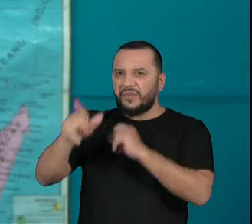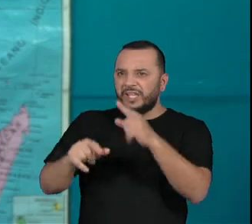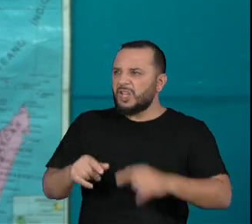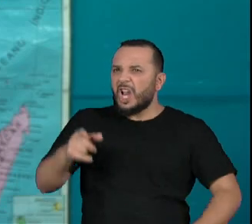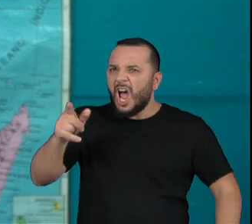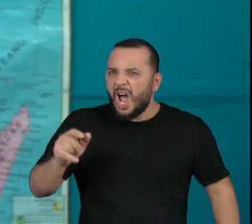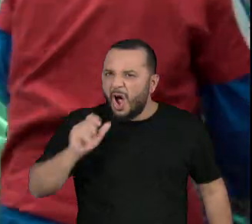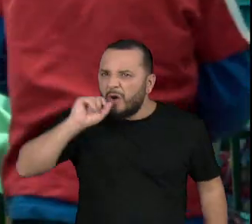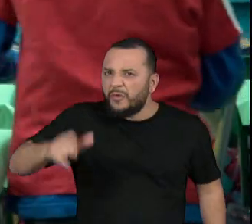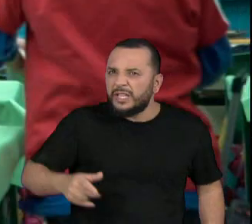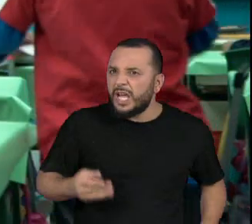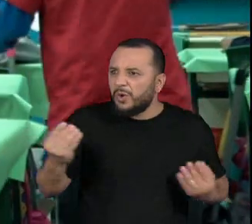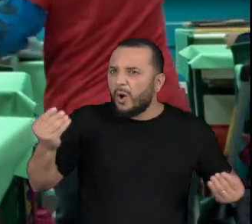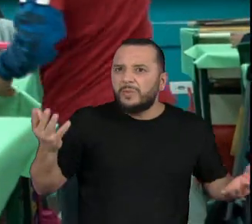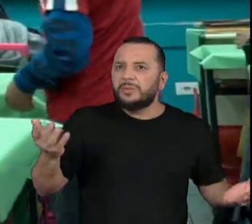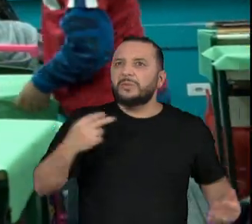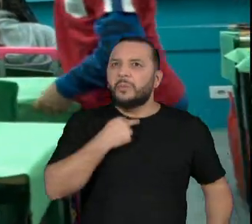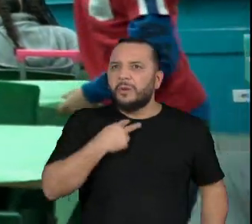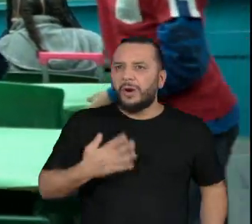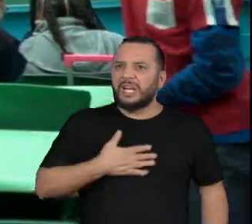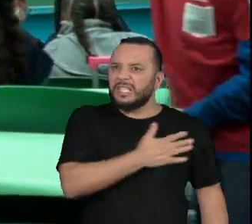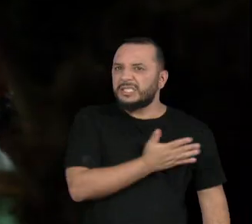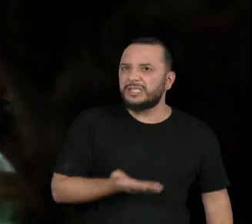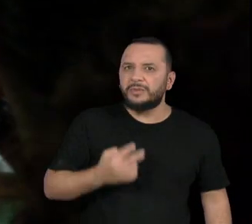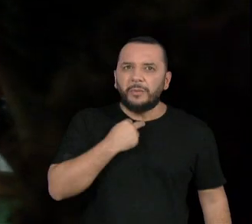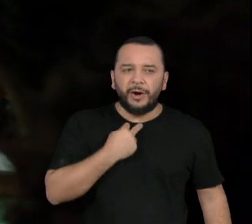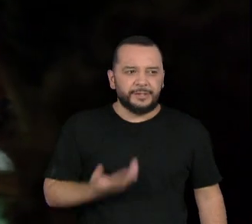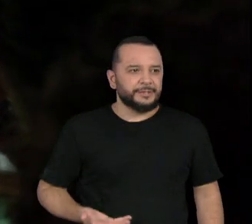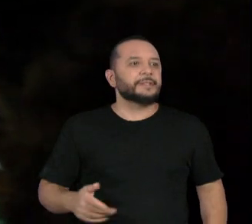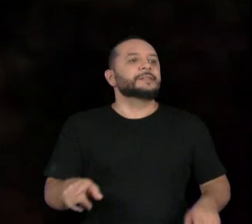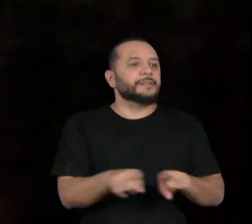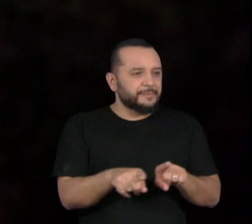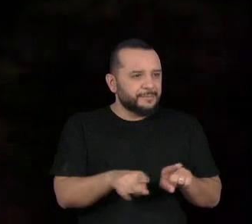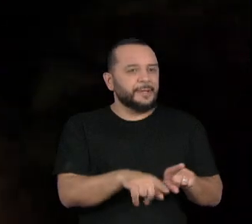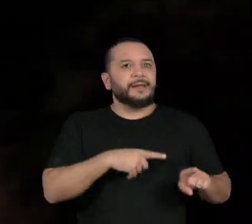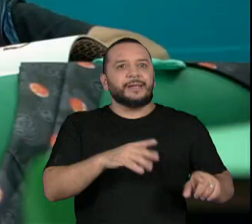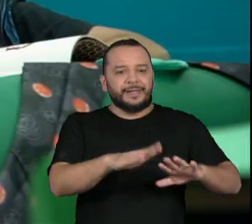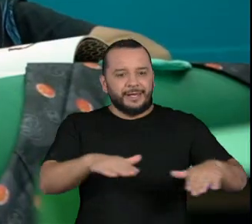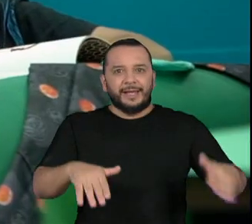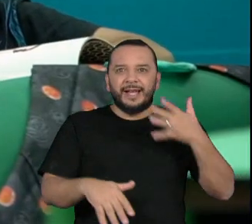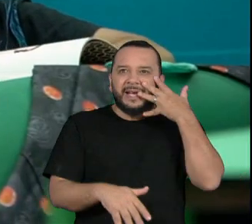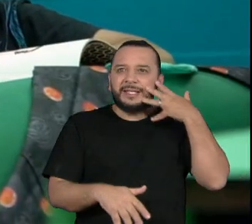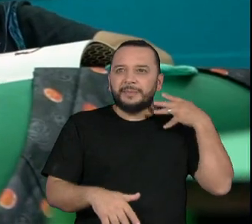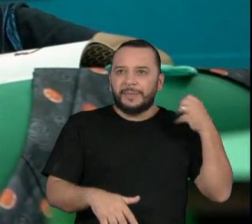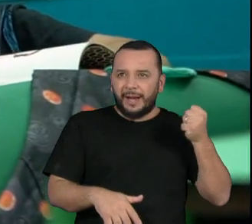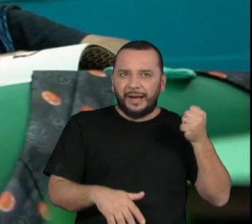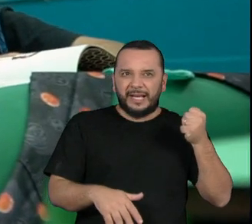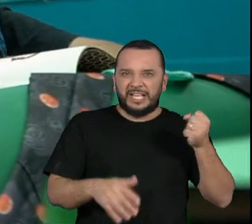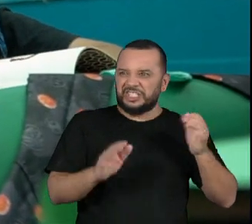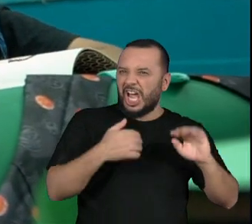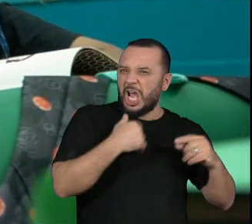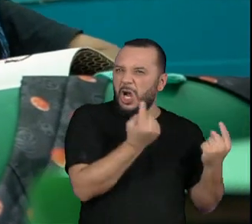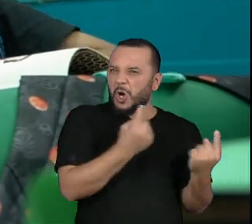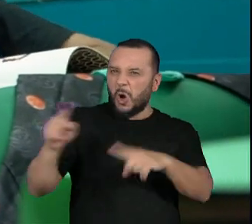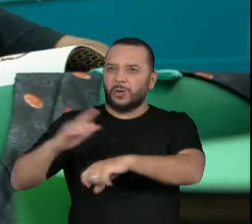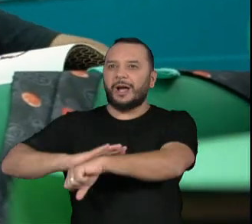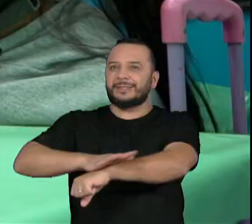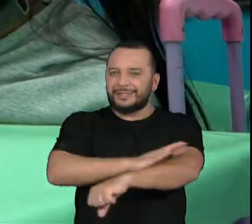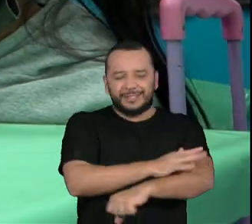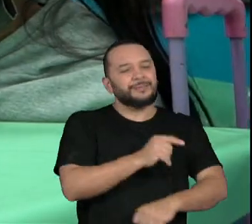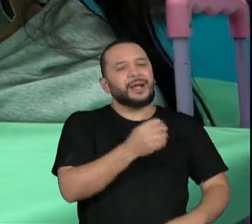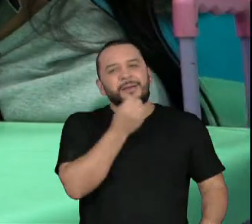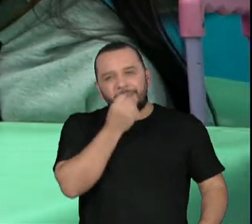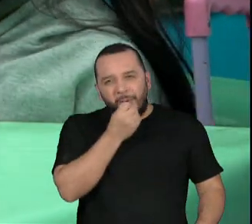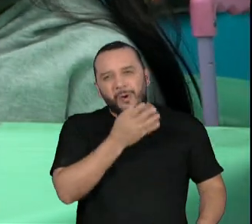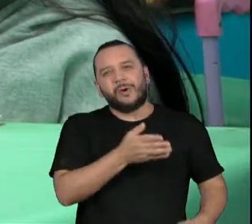animação contrária. E aí quando a gente vê crianças não negras, crianças brancas se posicionando contra o racismo, a gente vê que a gente está no caminho certo. Né, que daqui a alguns